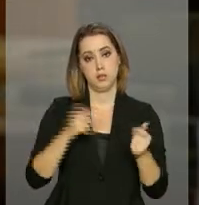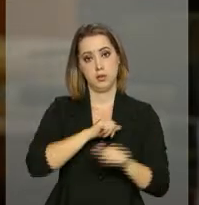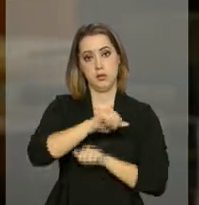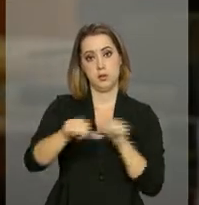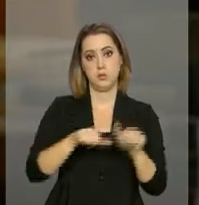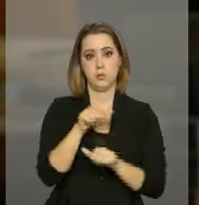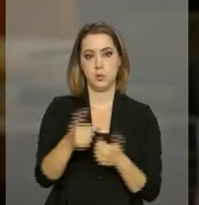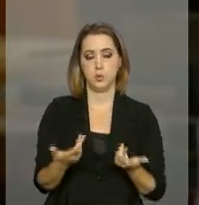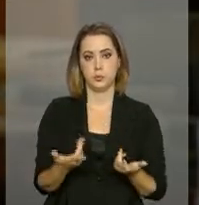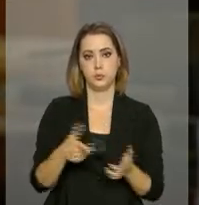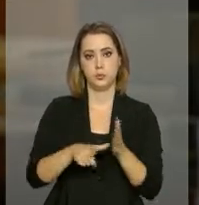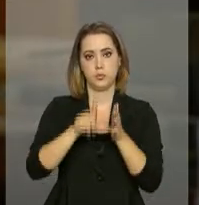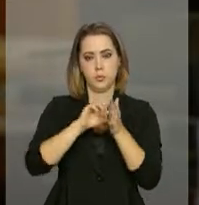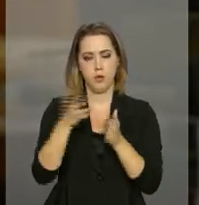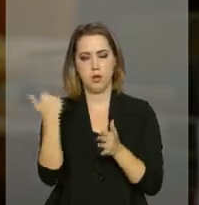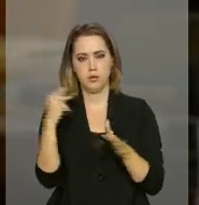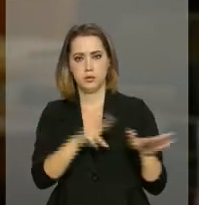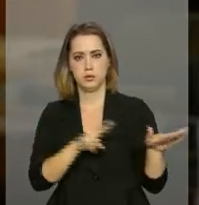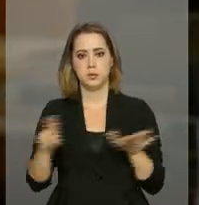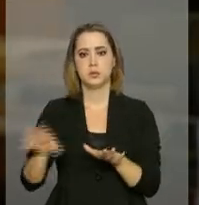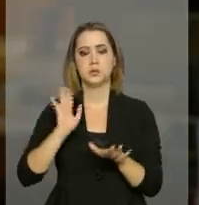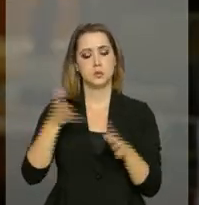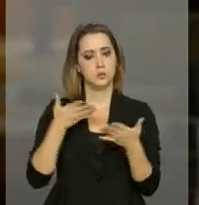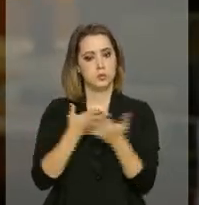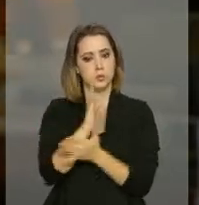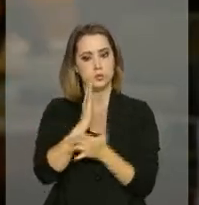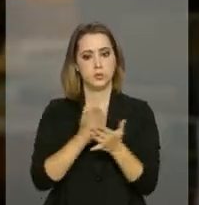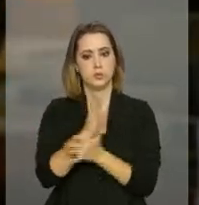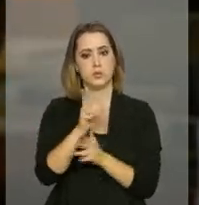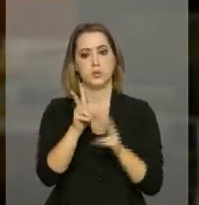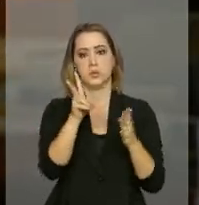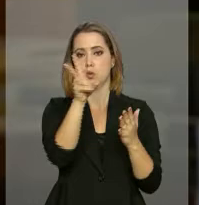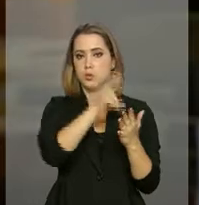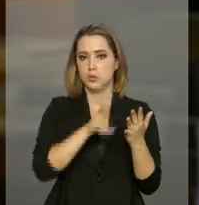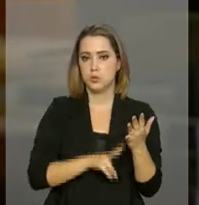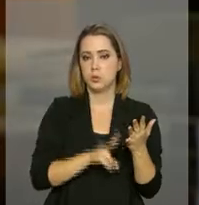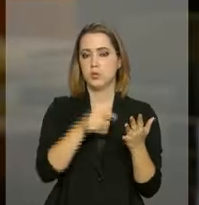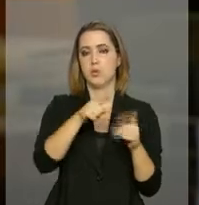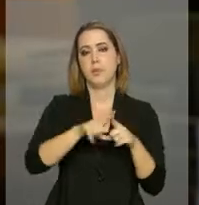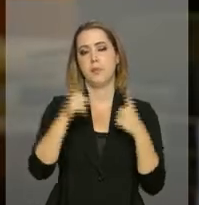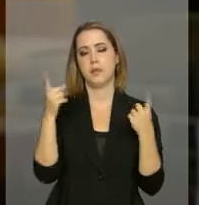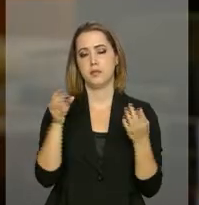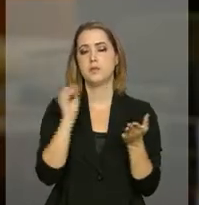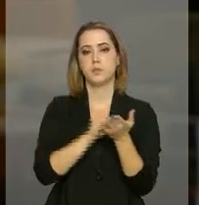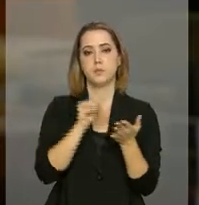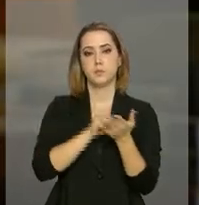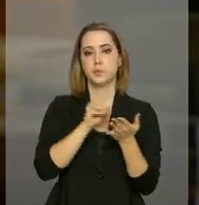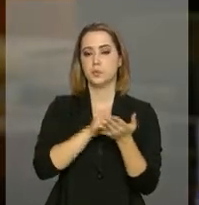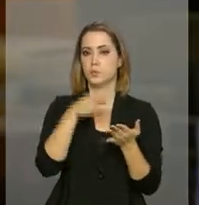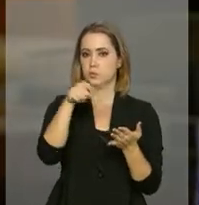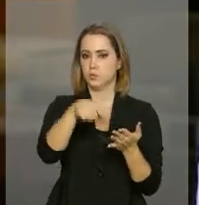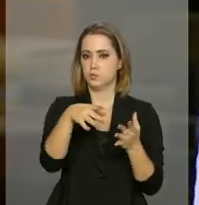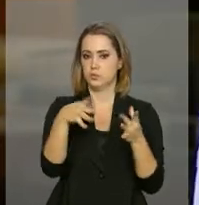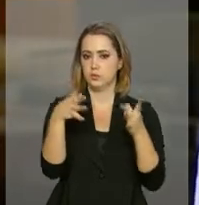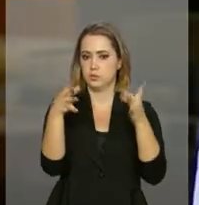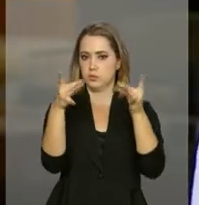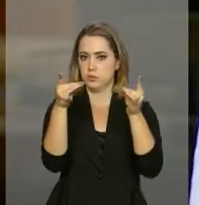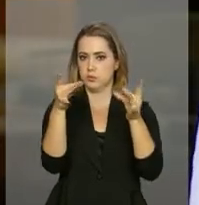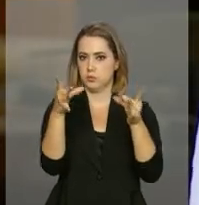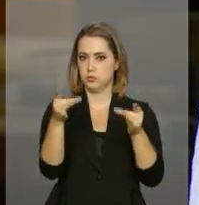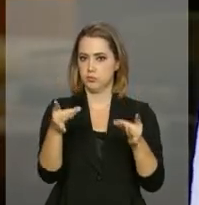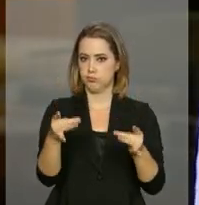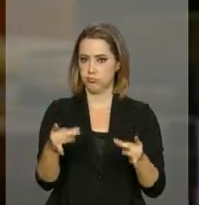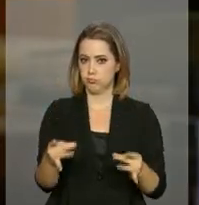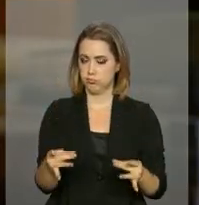mp na semana passada a câmara já havia aprovado o texto base mas ainda faltava voltar a esses esse e outros